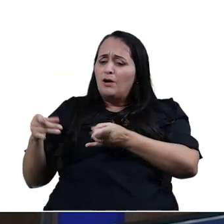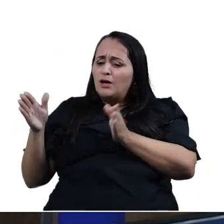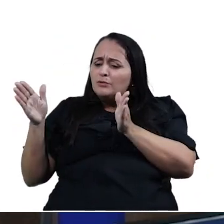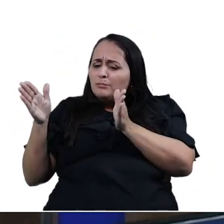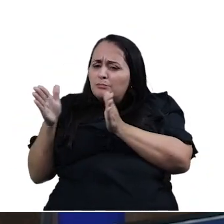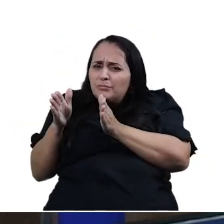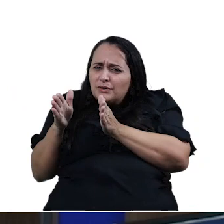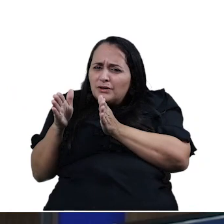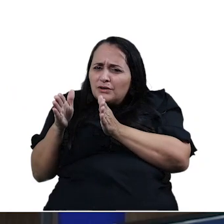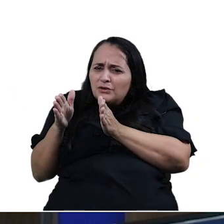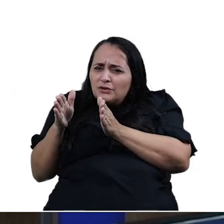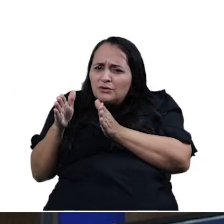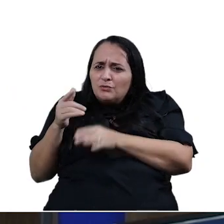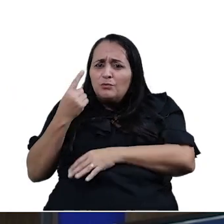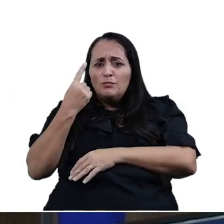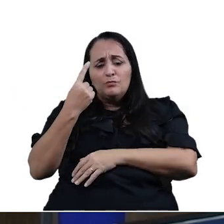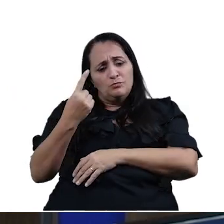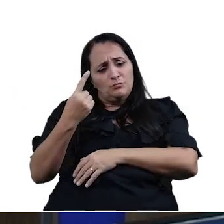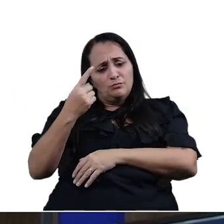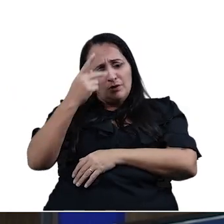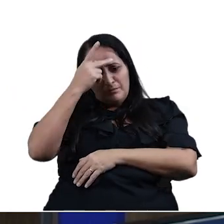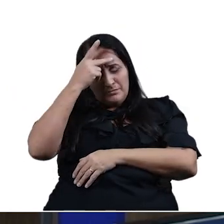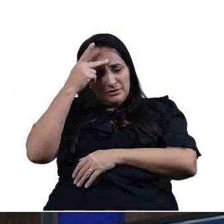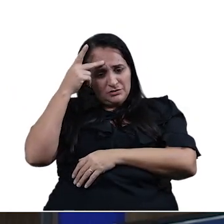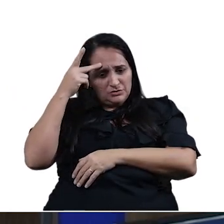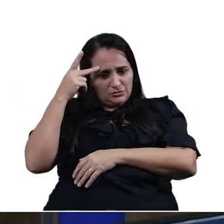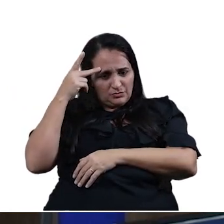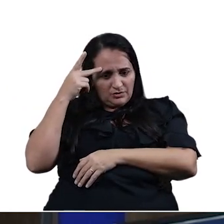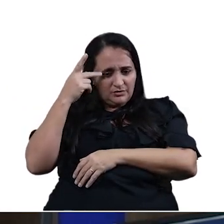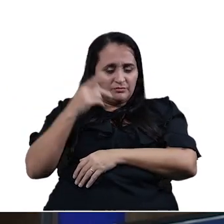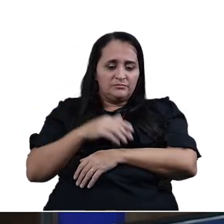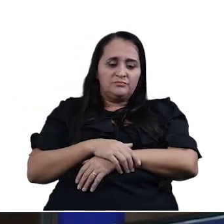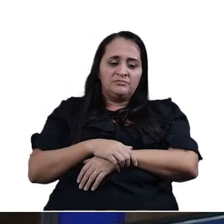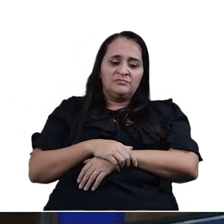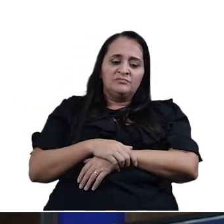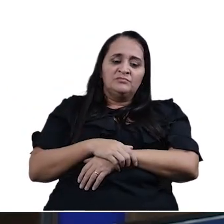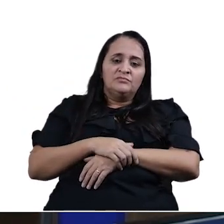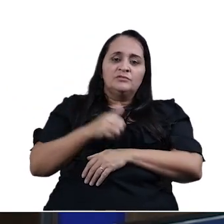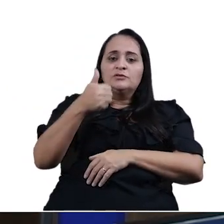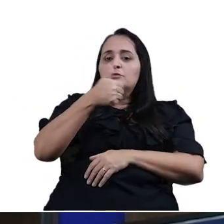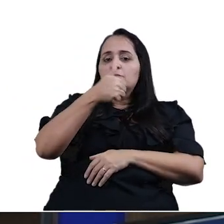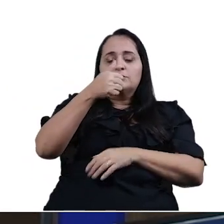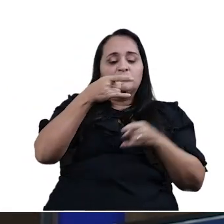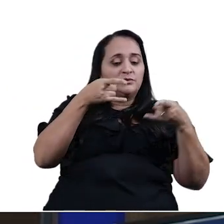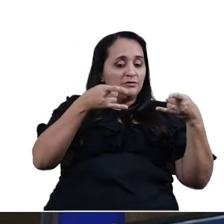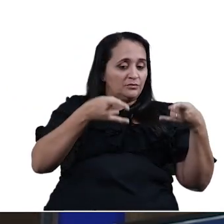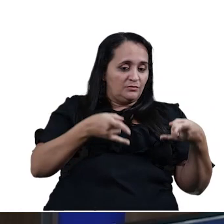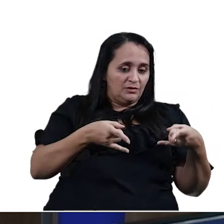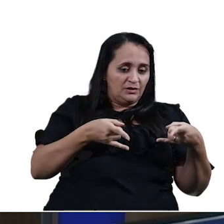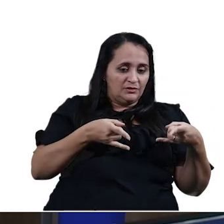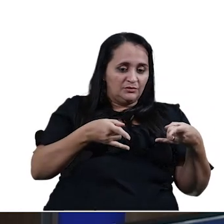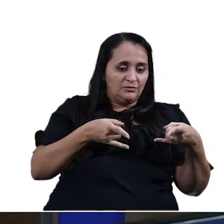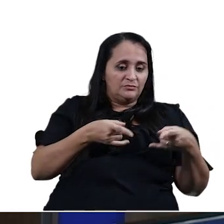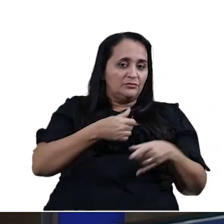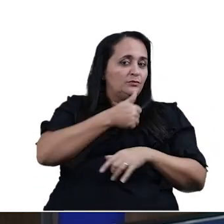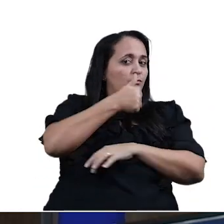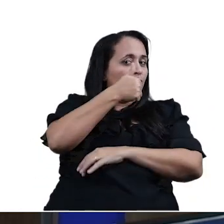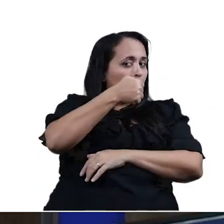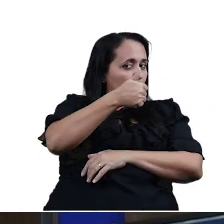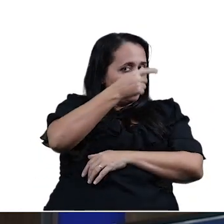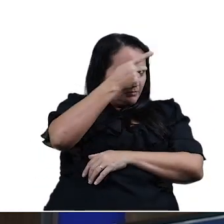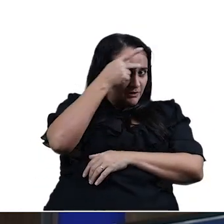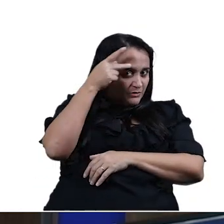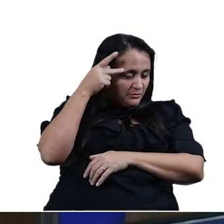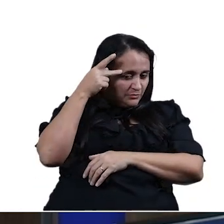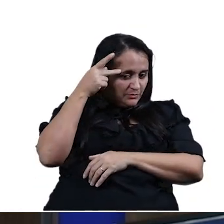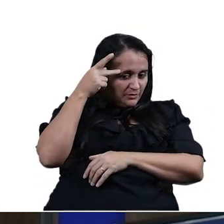pessoa em cada quarto, certo? Então, no primeiro quarto tinha uma